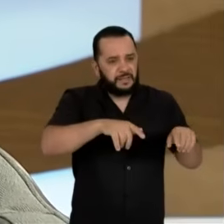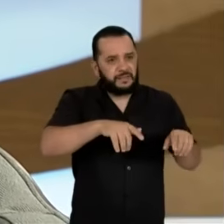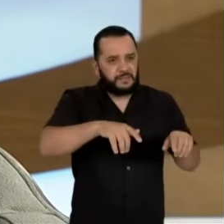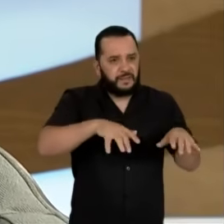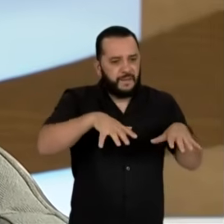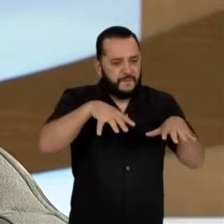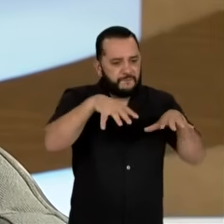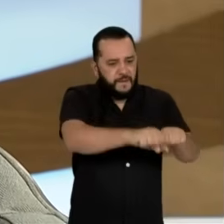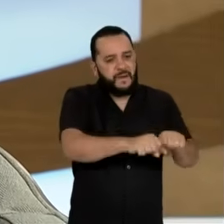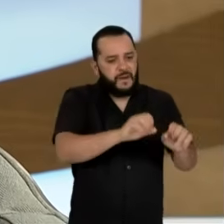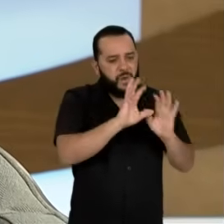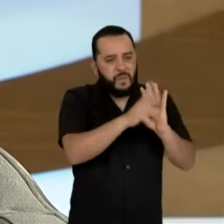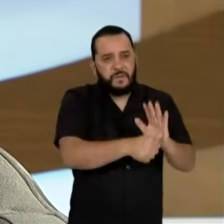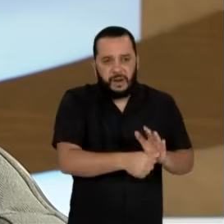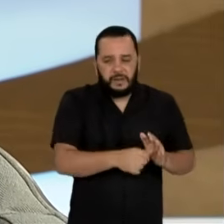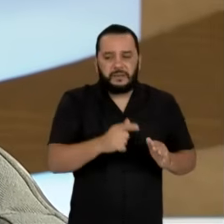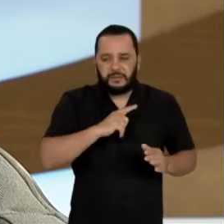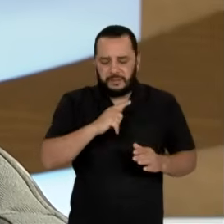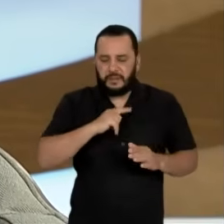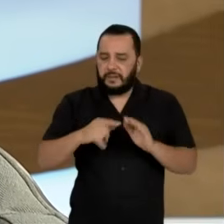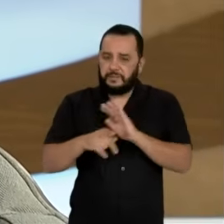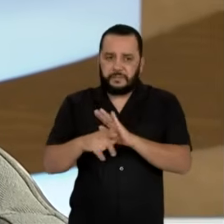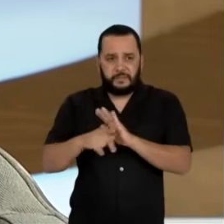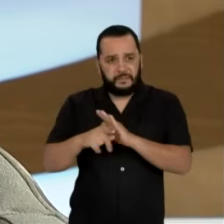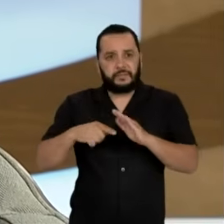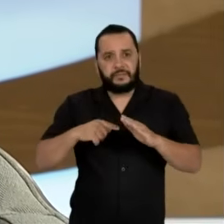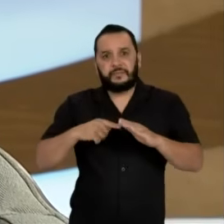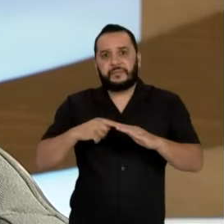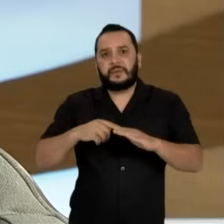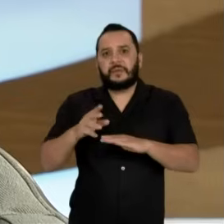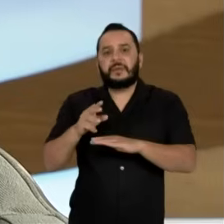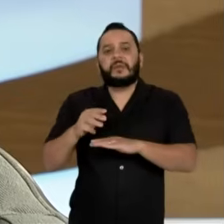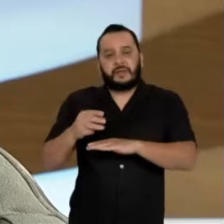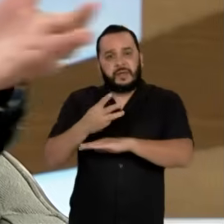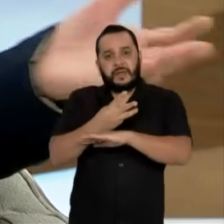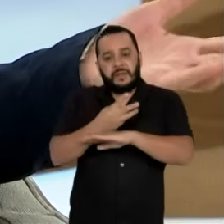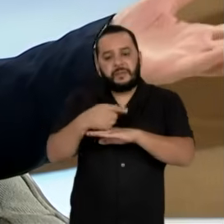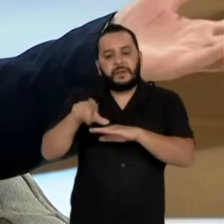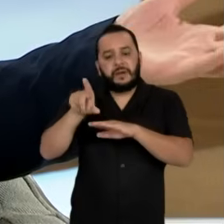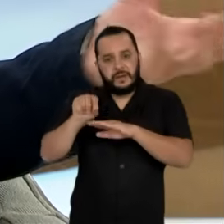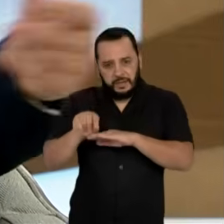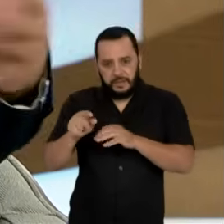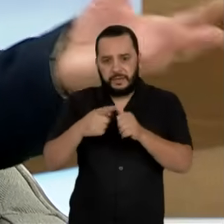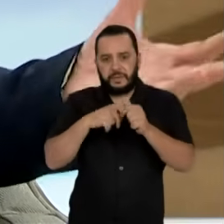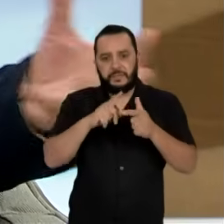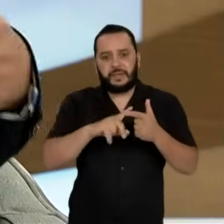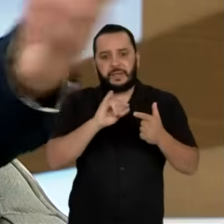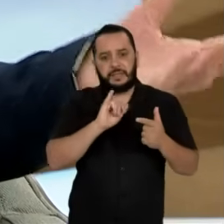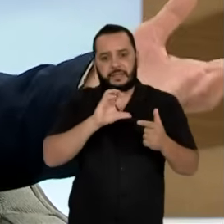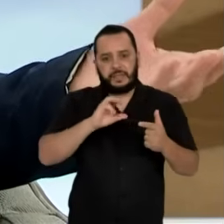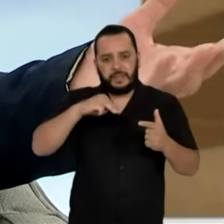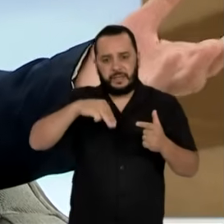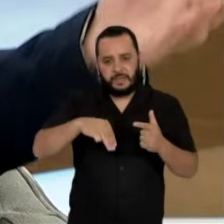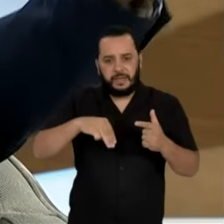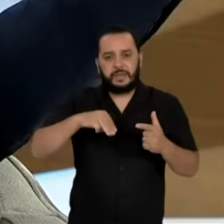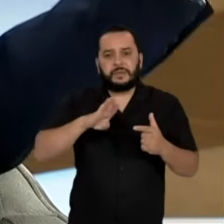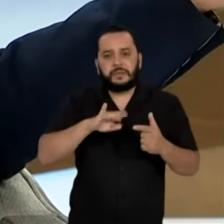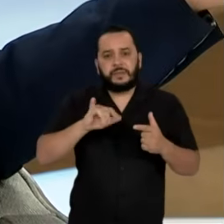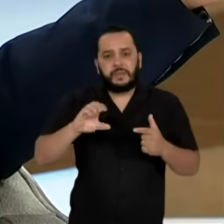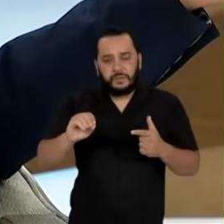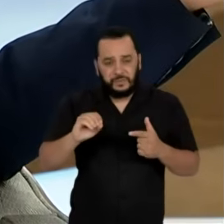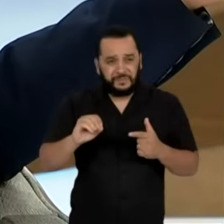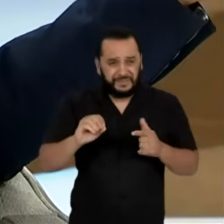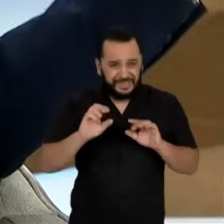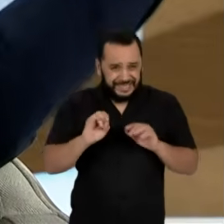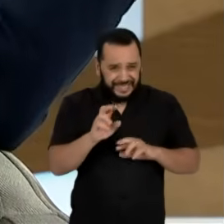isso tudo é IBAMA, ICMBio, que tem aquele equilíbrio, né? Na hora que você enfraquece isso, você está arriscando uma guerra no campo, conflito, né? Hoje